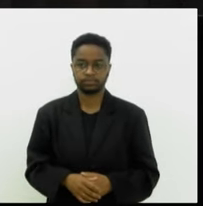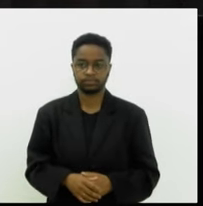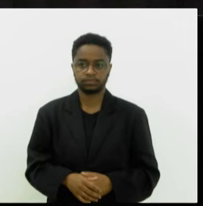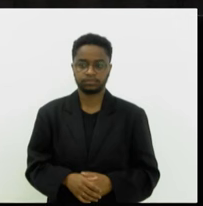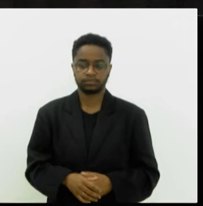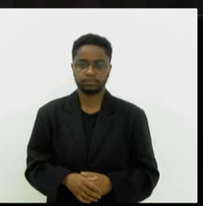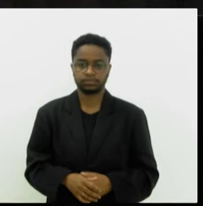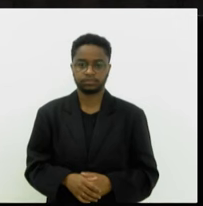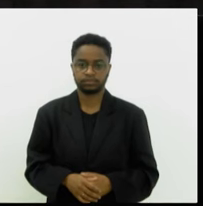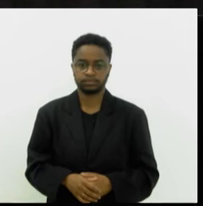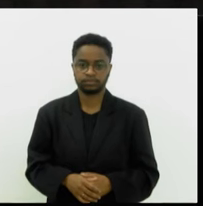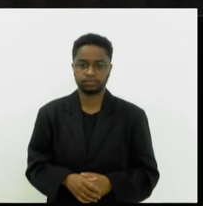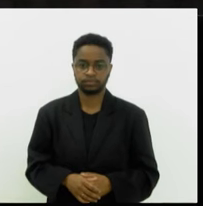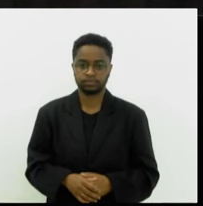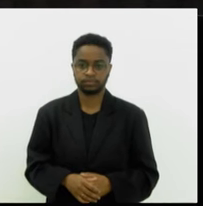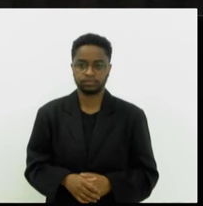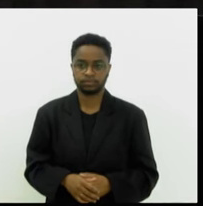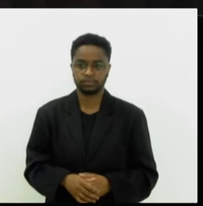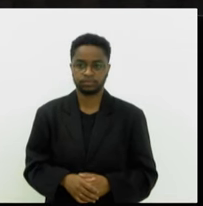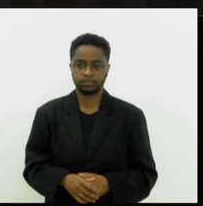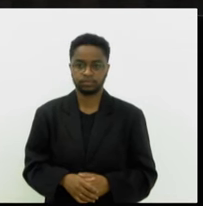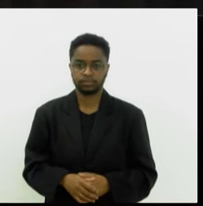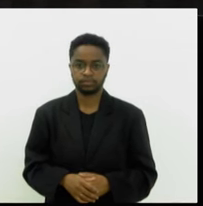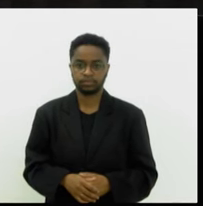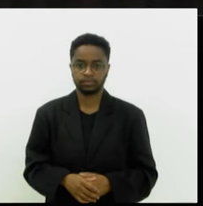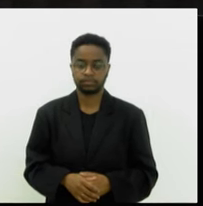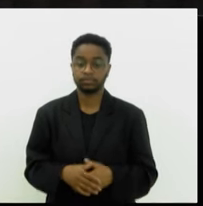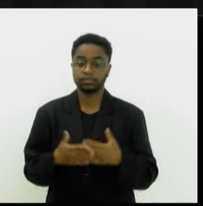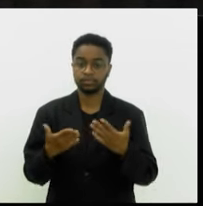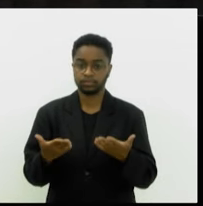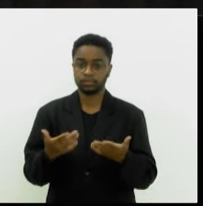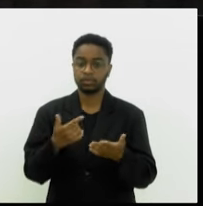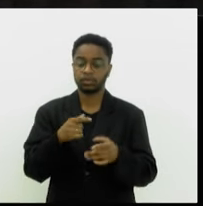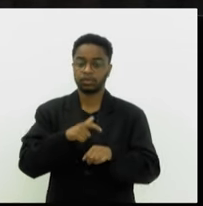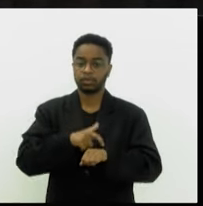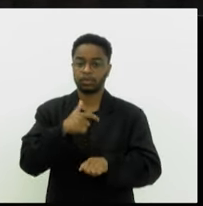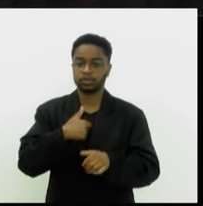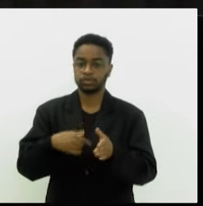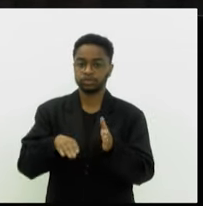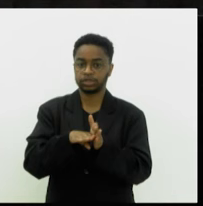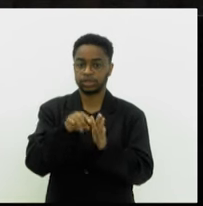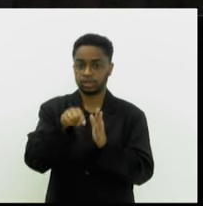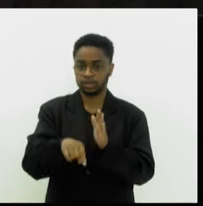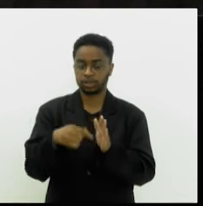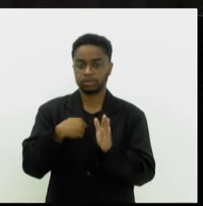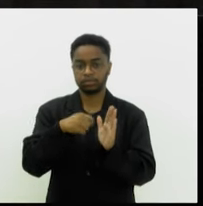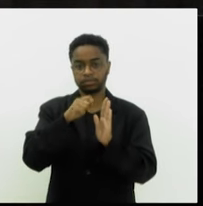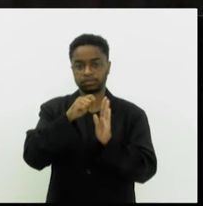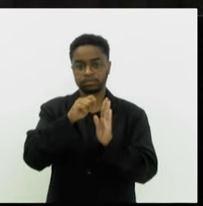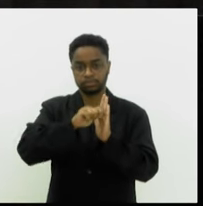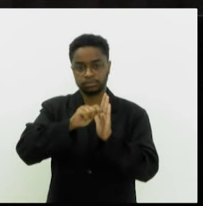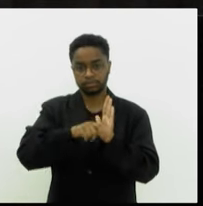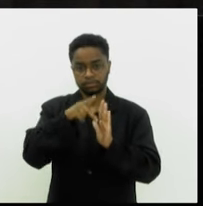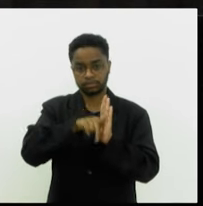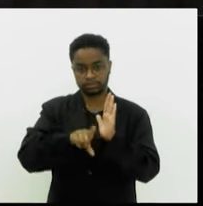outros. Assim que cheguei aqui, coloquei um projeto de lei